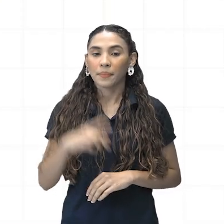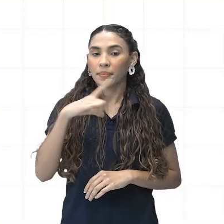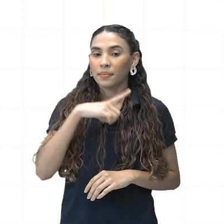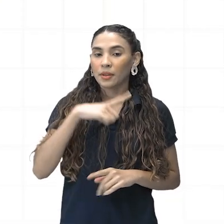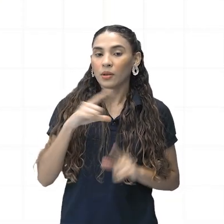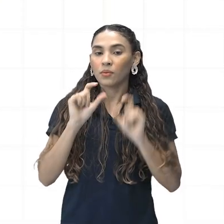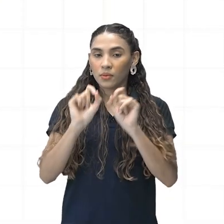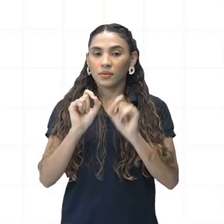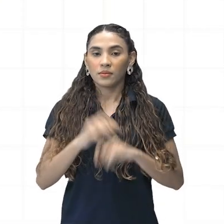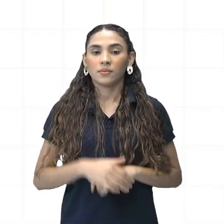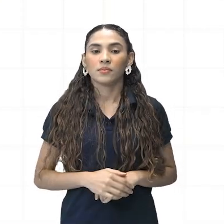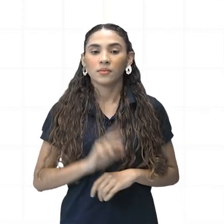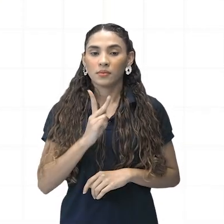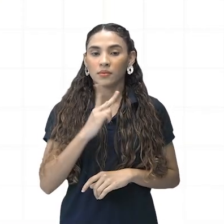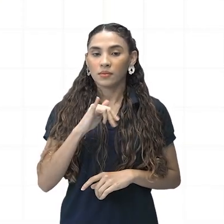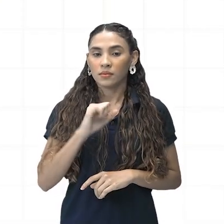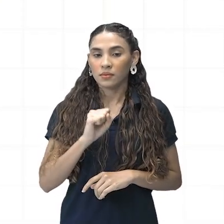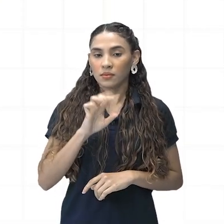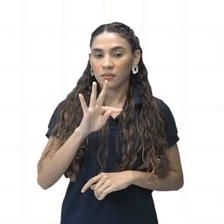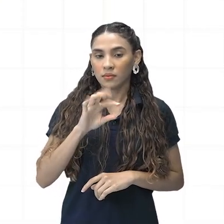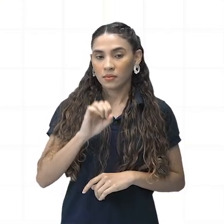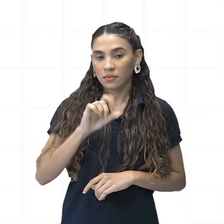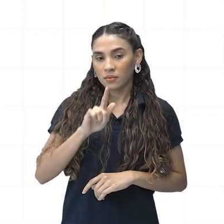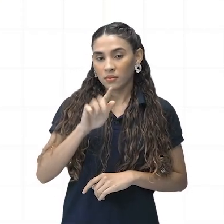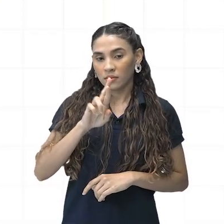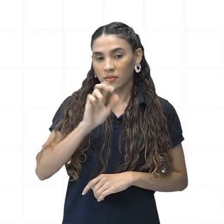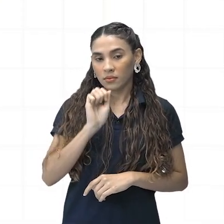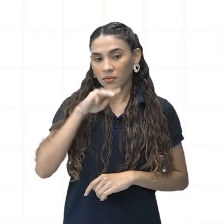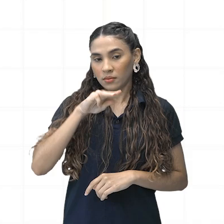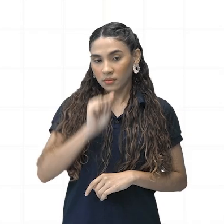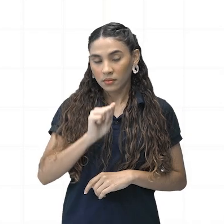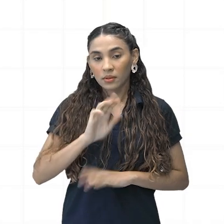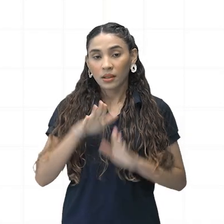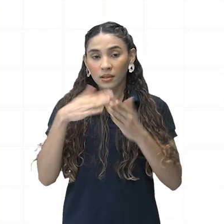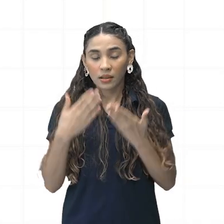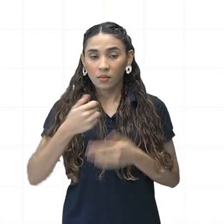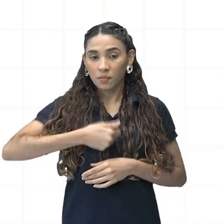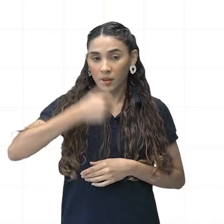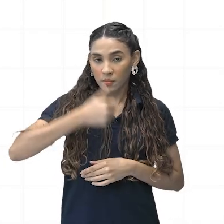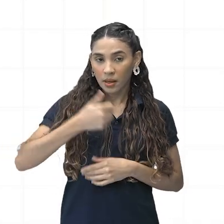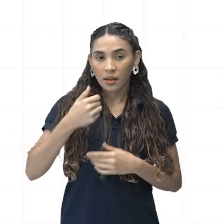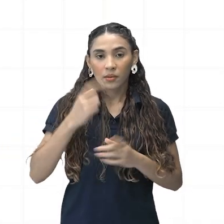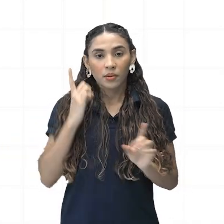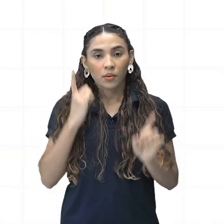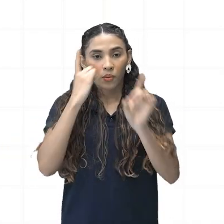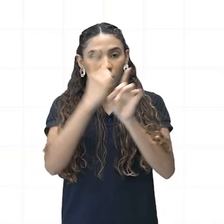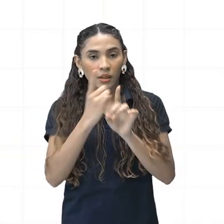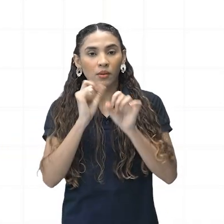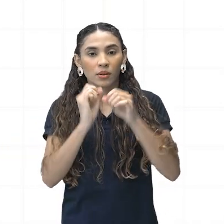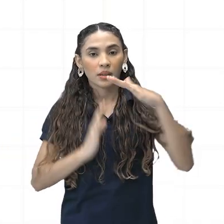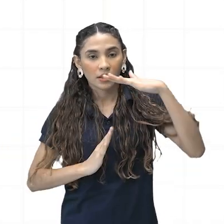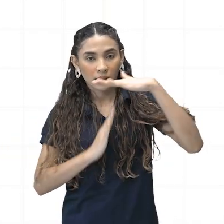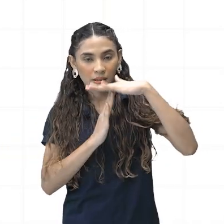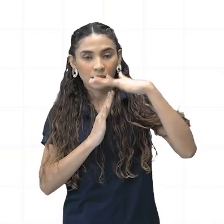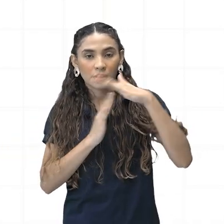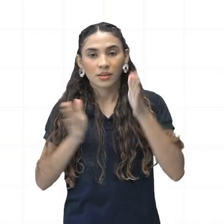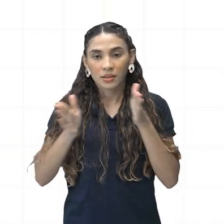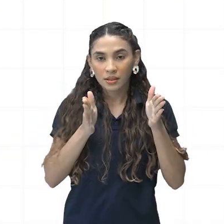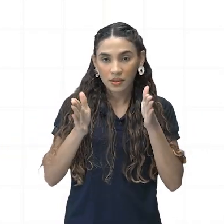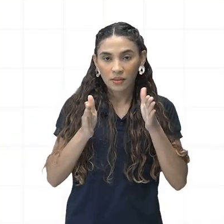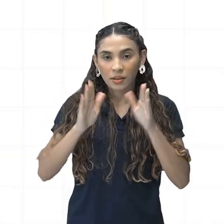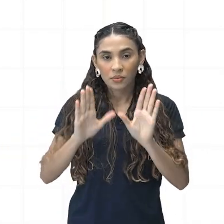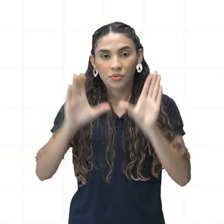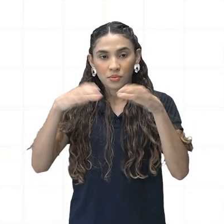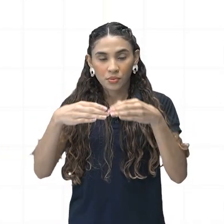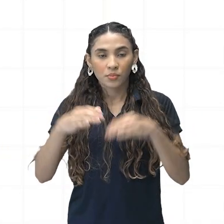obter o histograma. Então, primeiro passo, identificar o limite dos intervalos